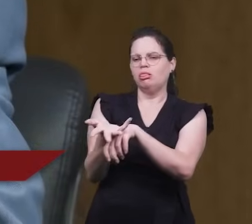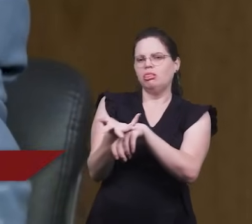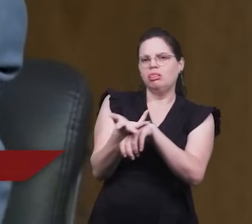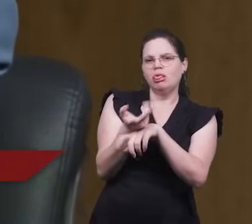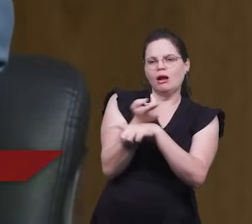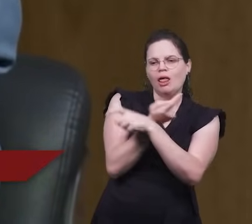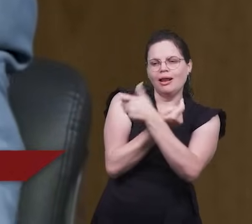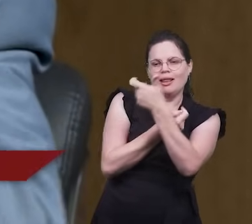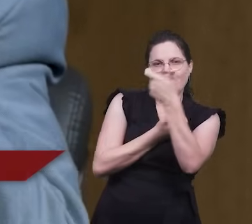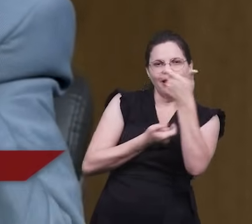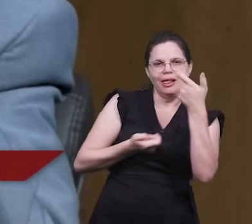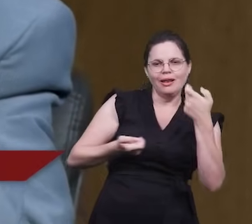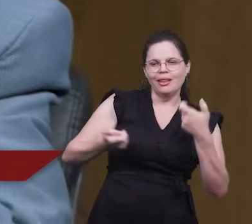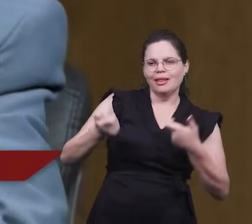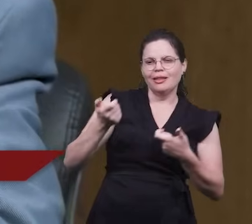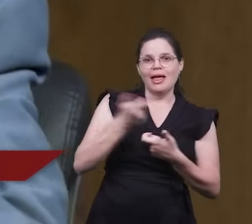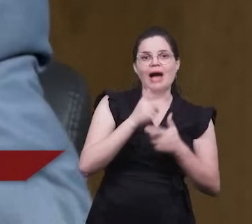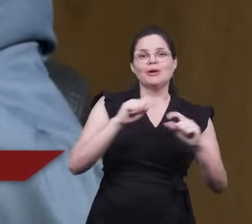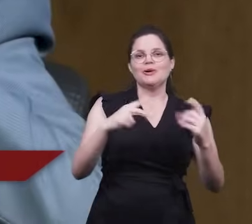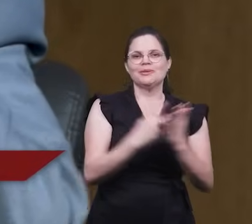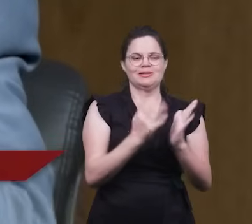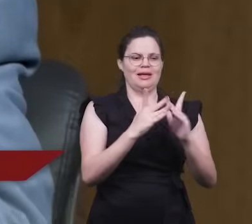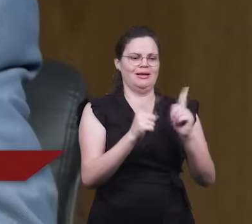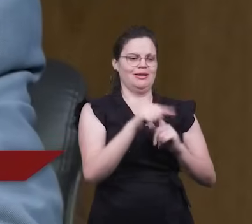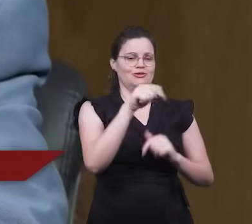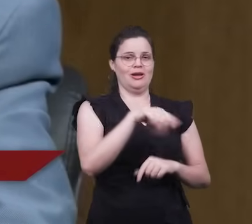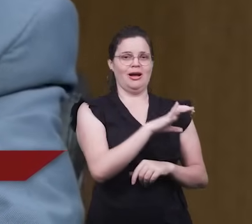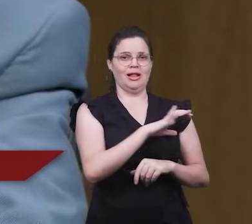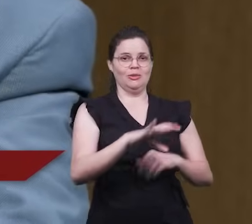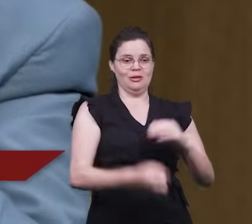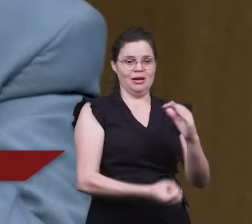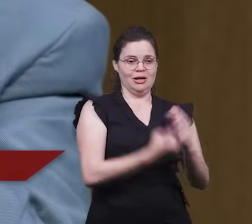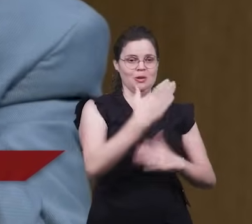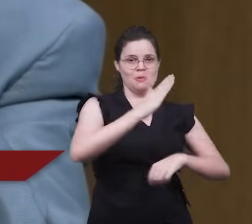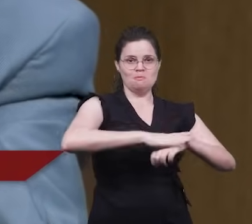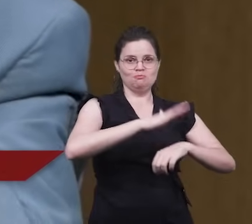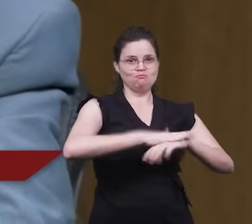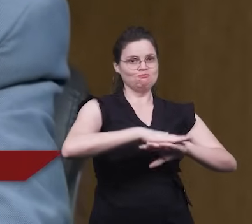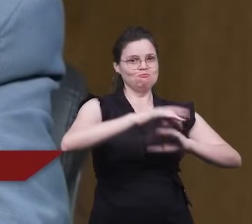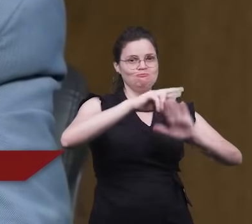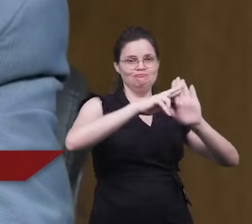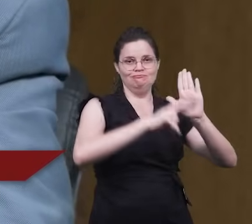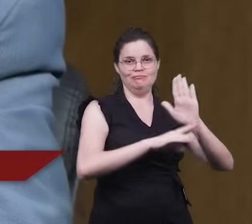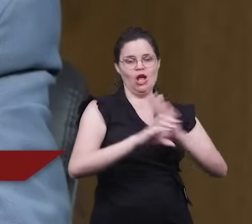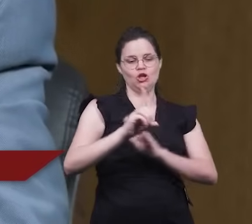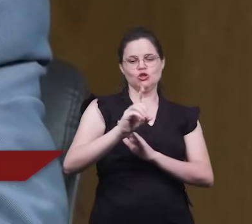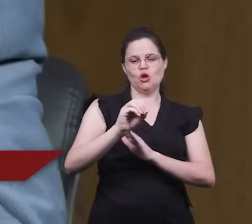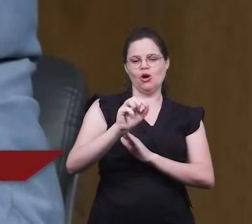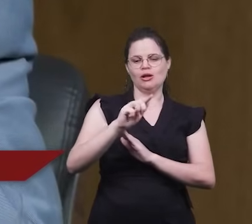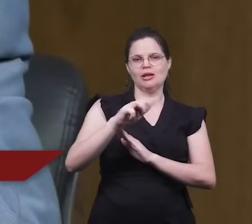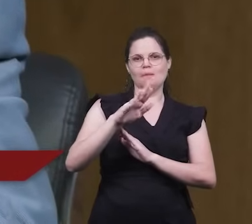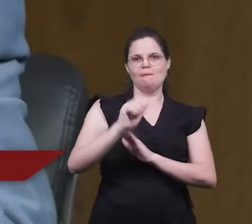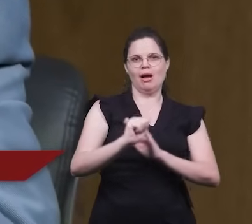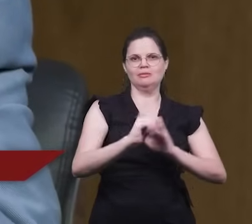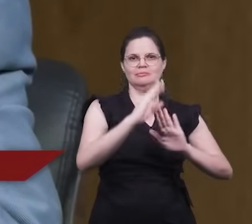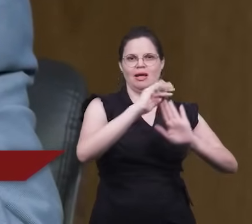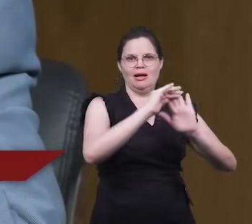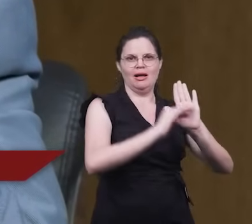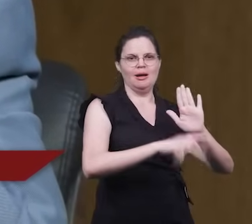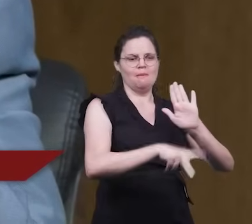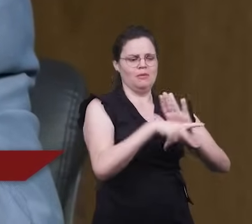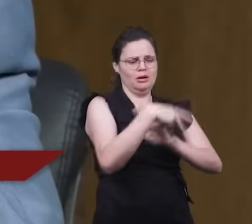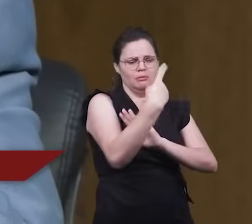mesma criou os seus próprios paradigmas, as suas próprias, vamos dizer, colocações, os